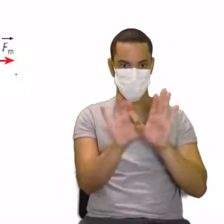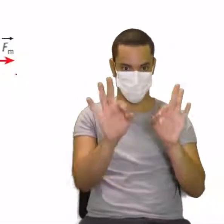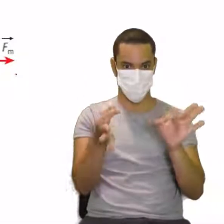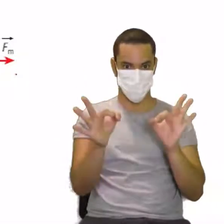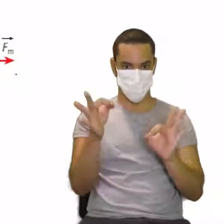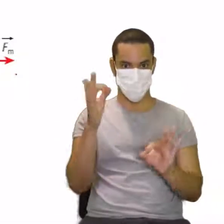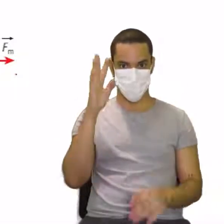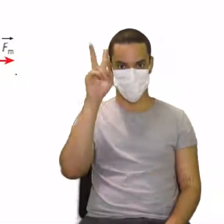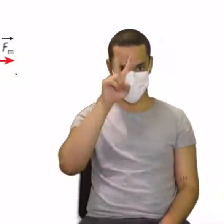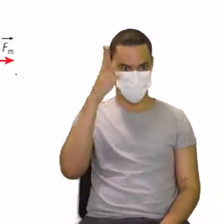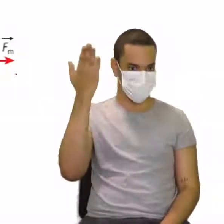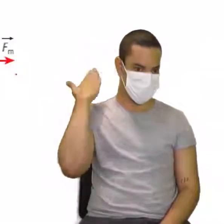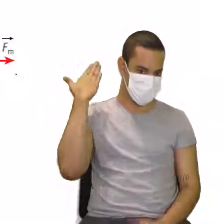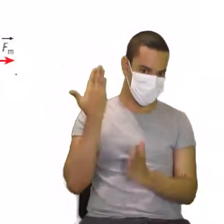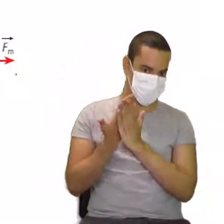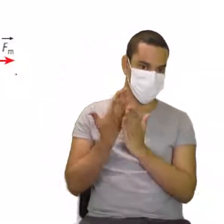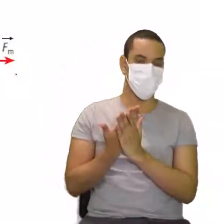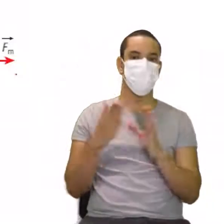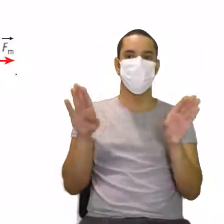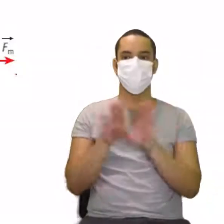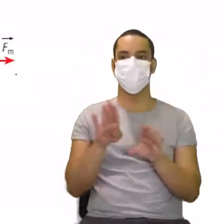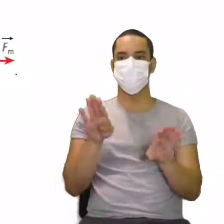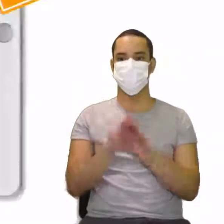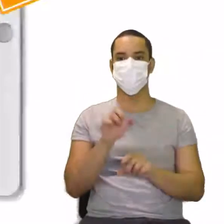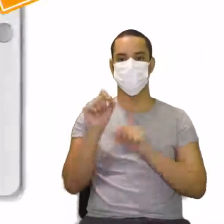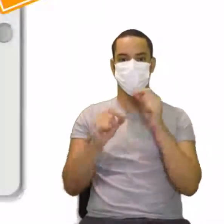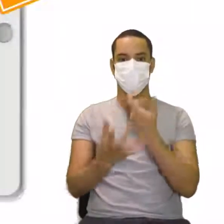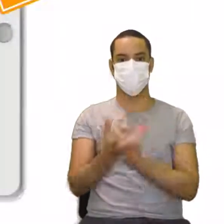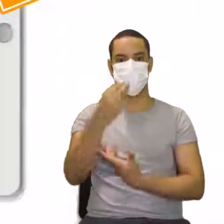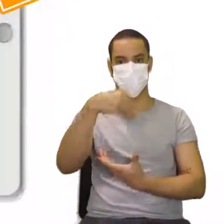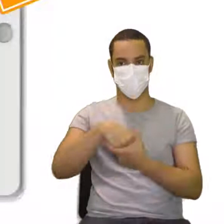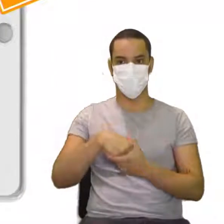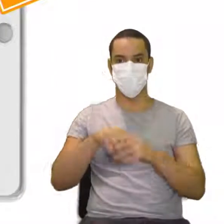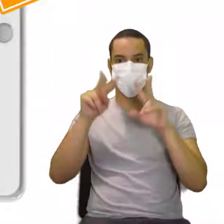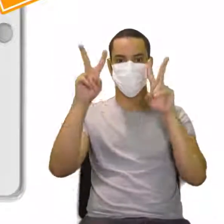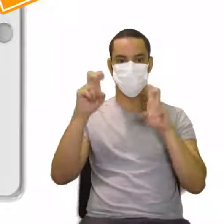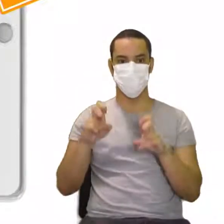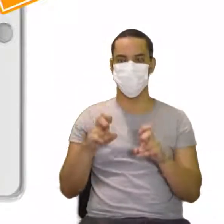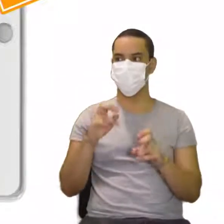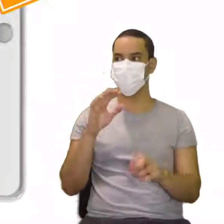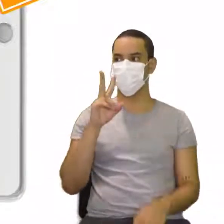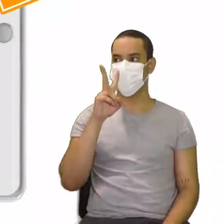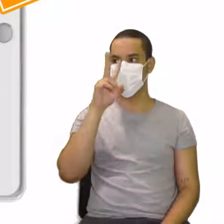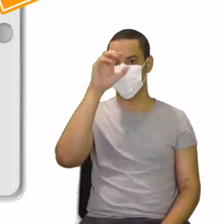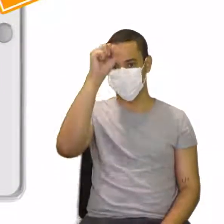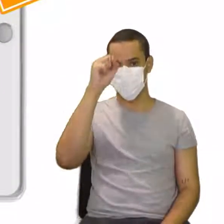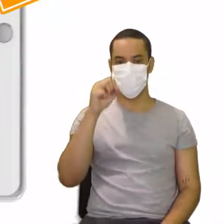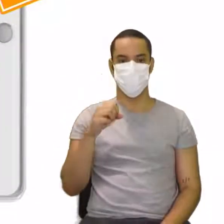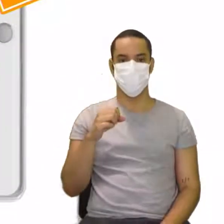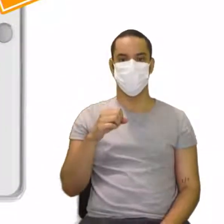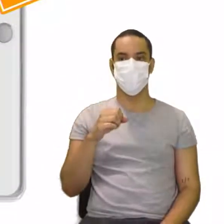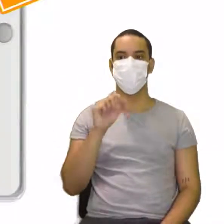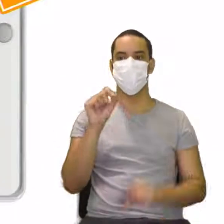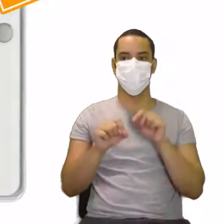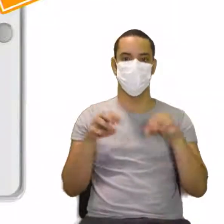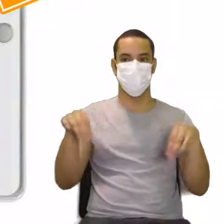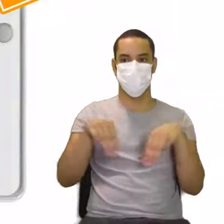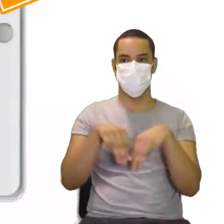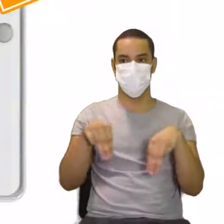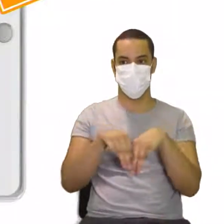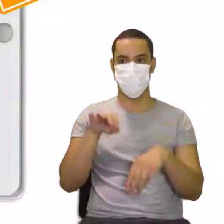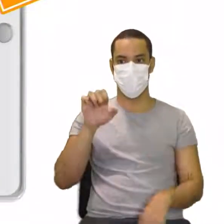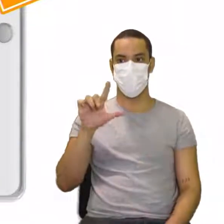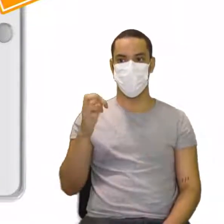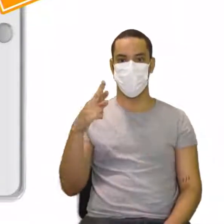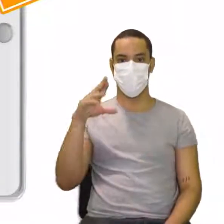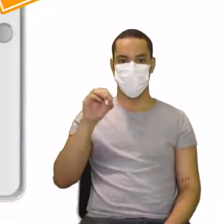bom? Pessoal, o que nós vimos mais dentro do nosso assunto? Força eletromotriz. Nós vimos o quê? Que nós temos